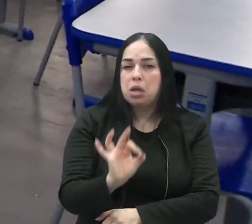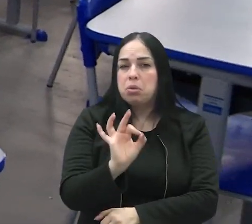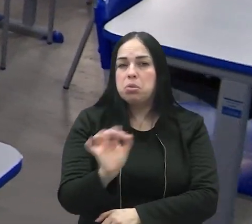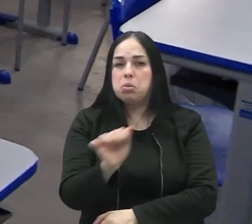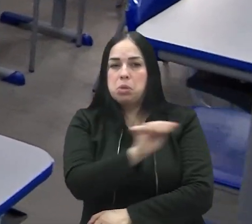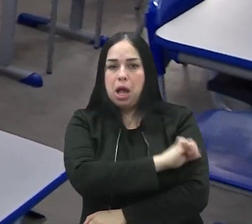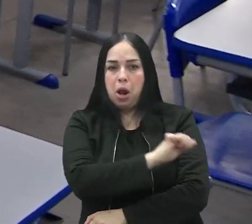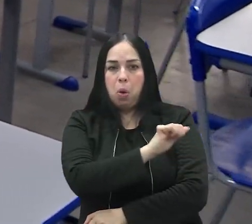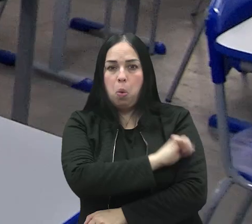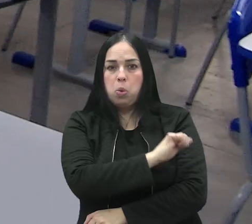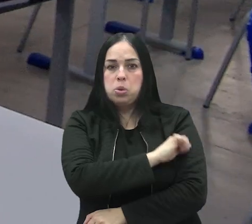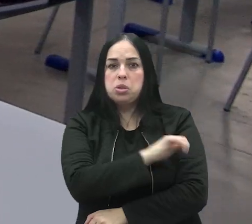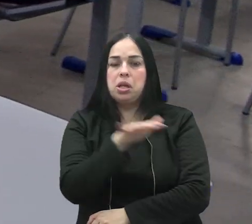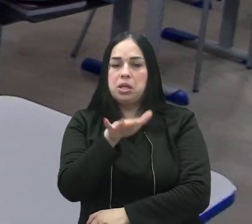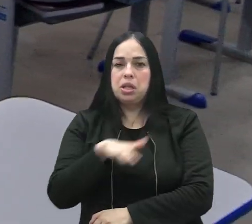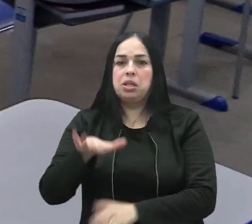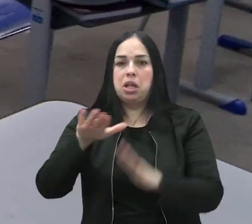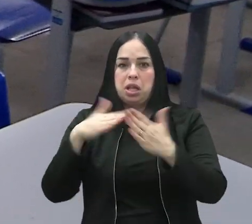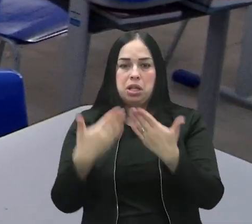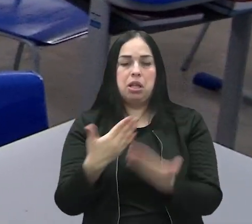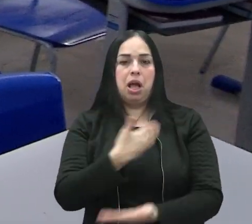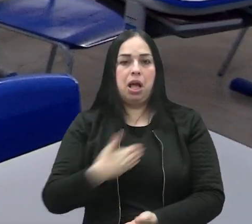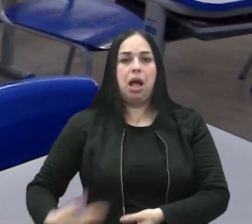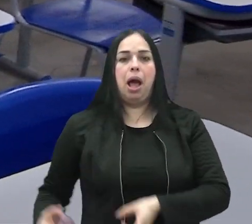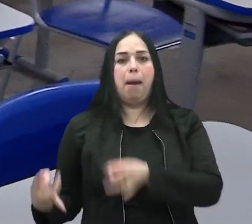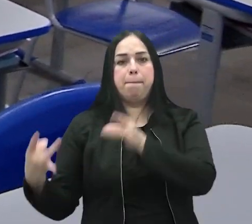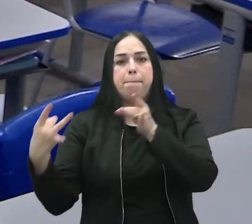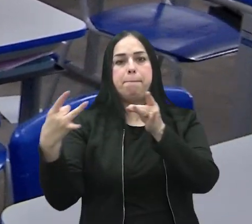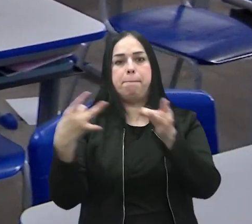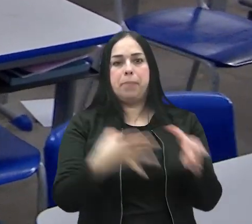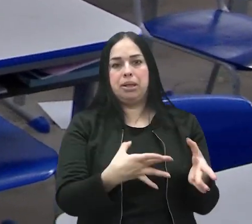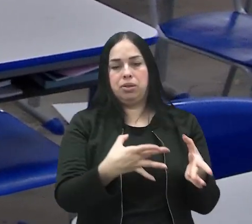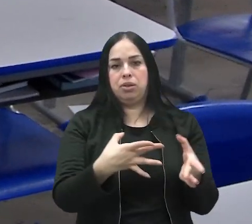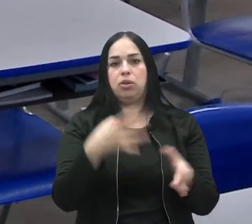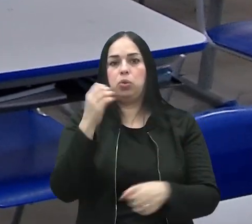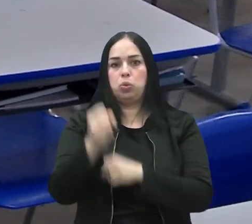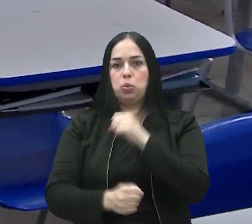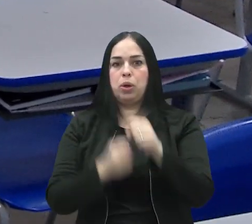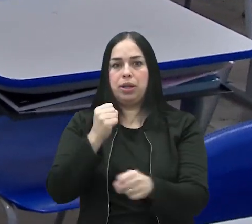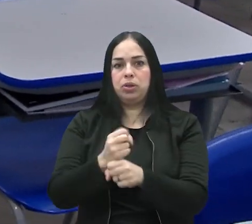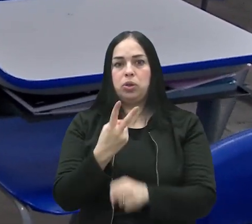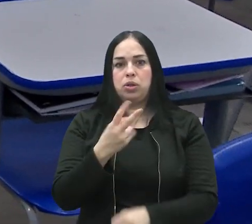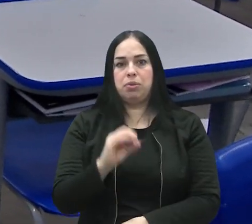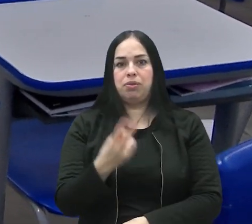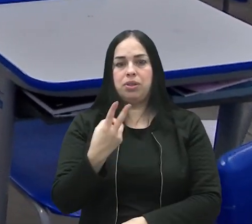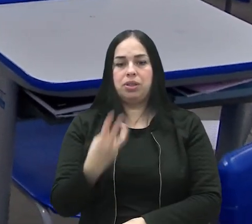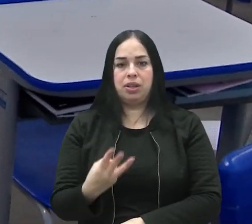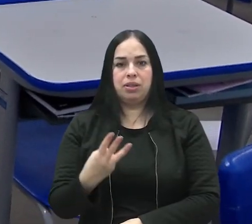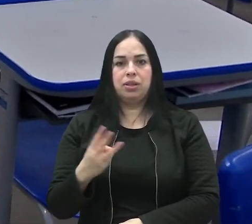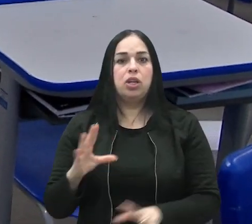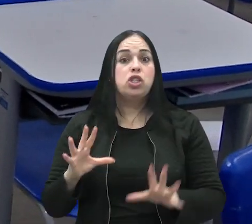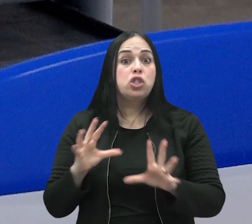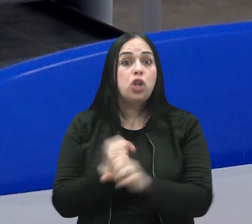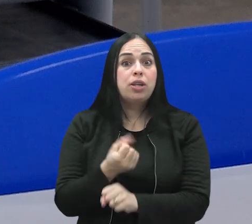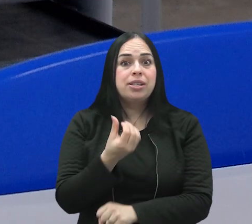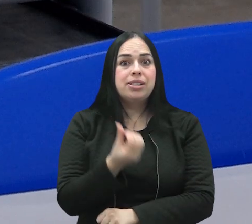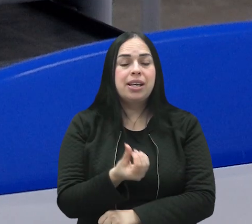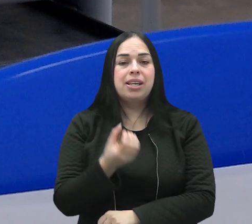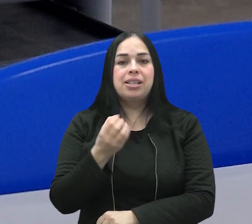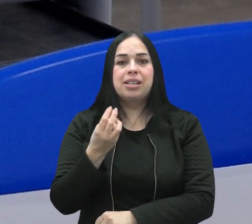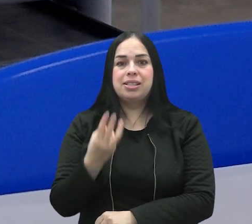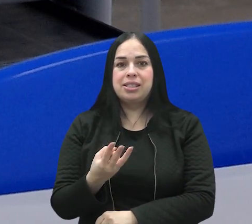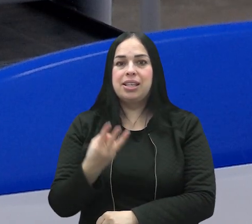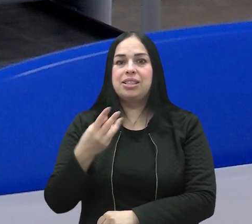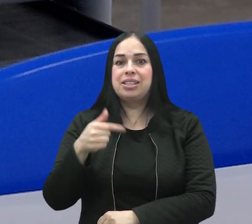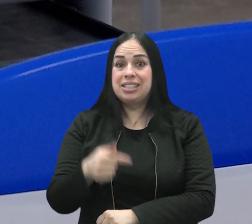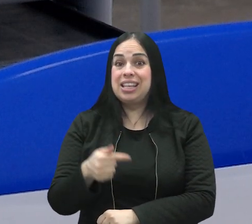de 2% dos alunos da rede estadual abandonaram o ensino médio em 2023, um